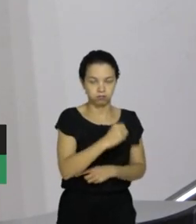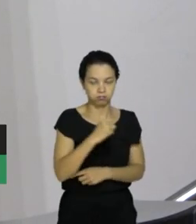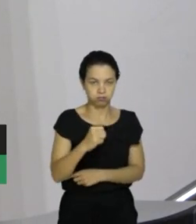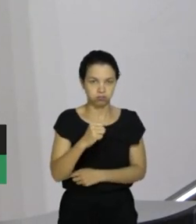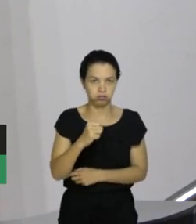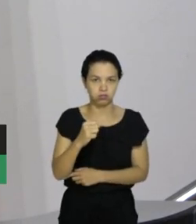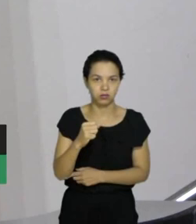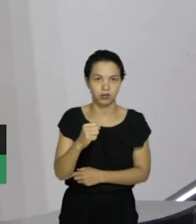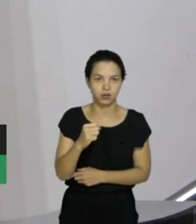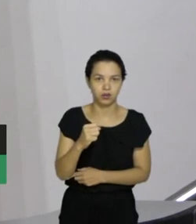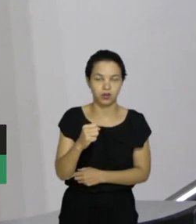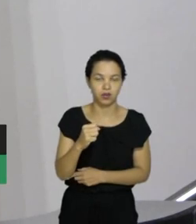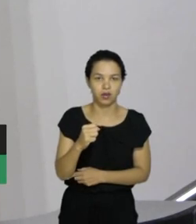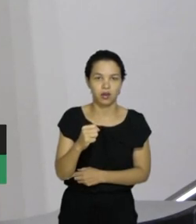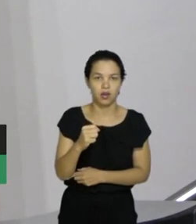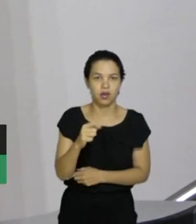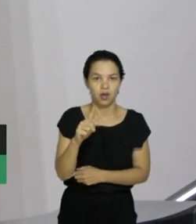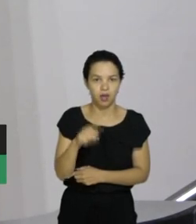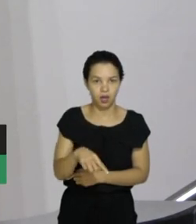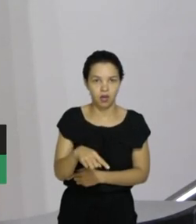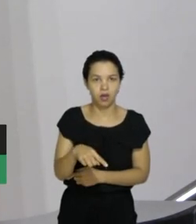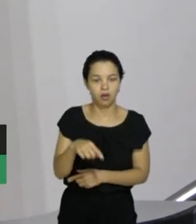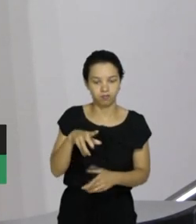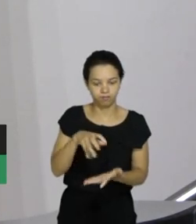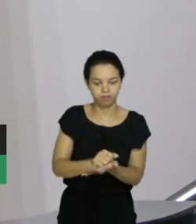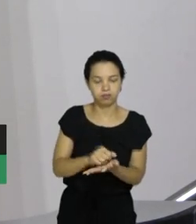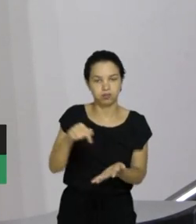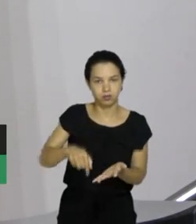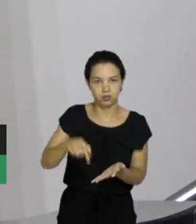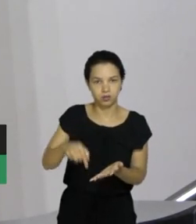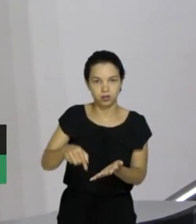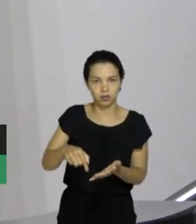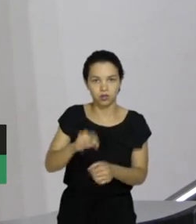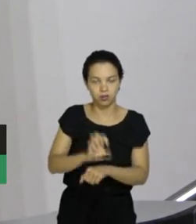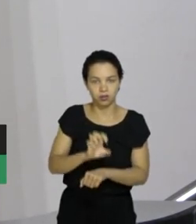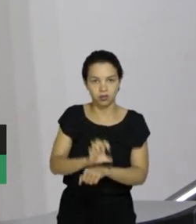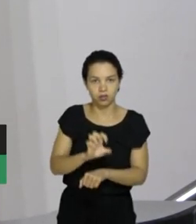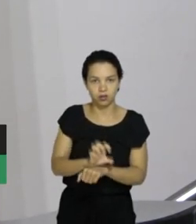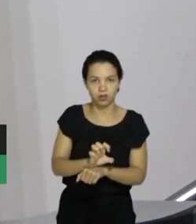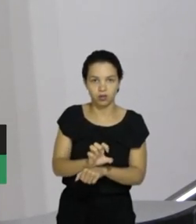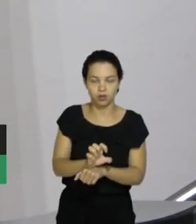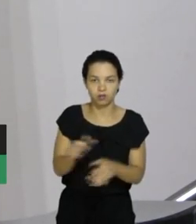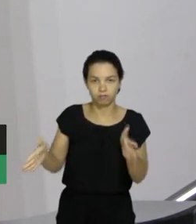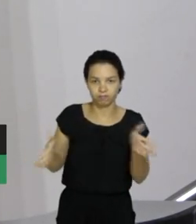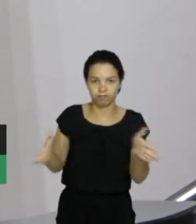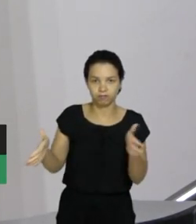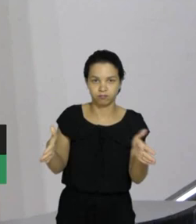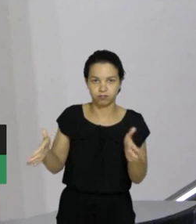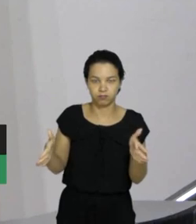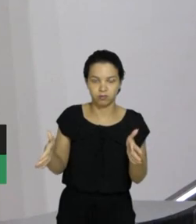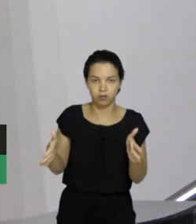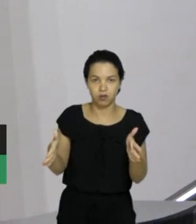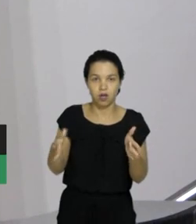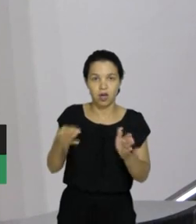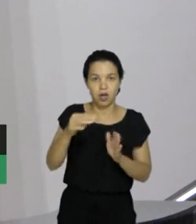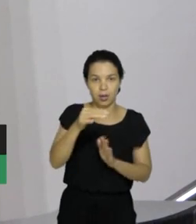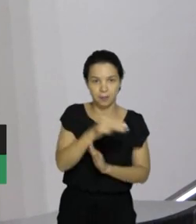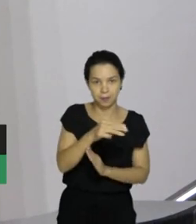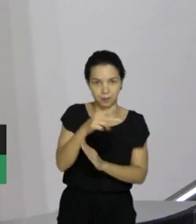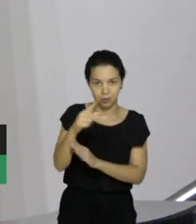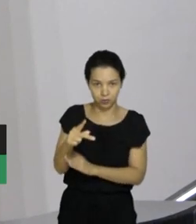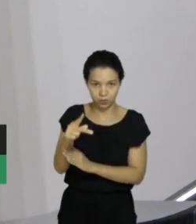foram registradas no nosso Estado por período quantas medidas protetivas foram concedidas